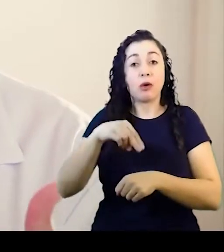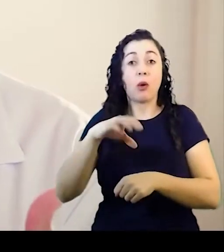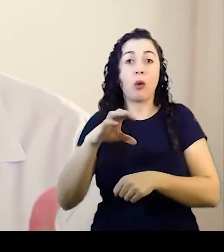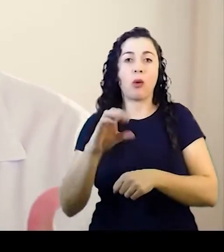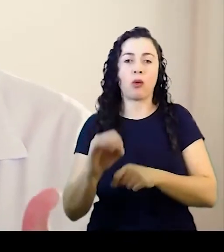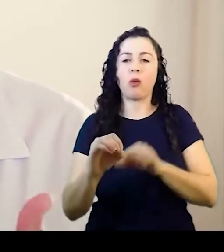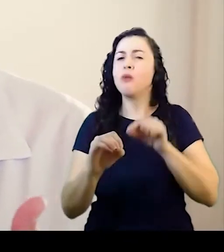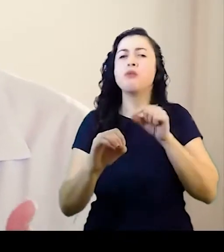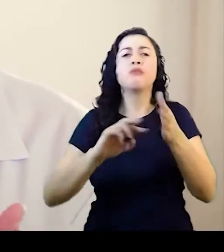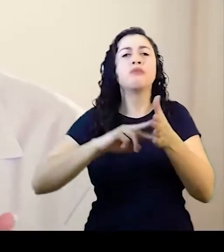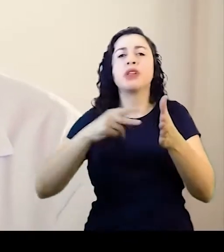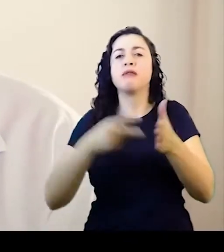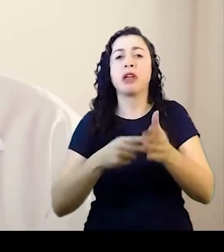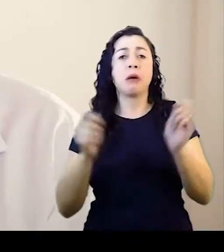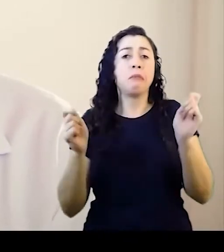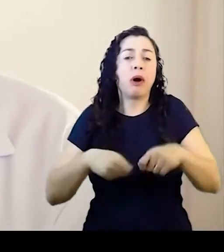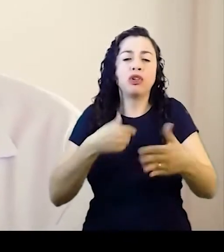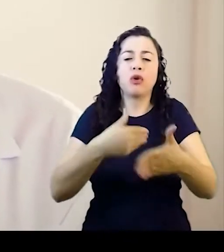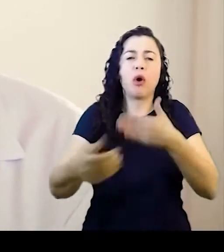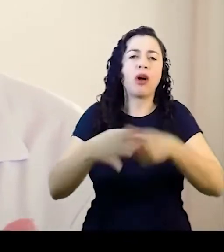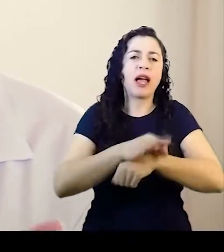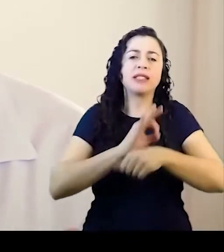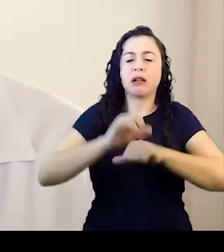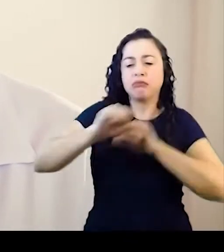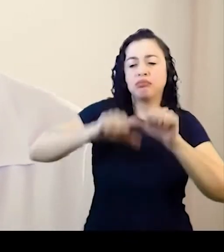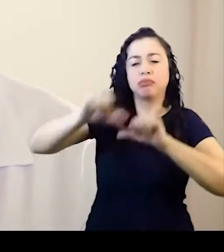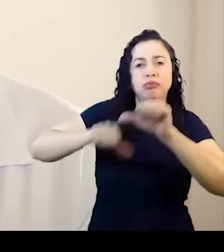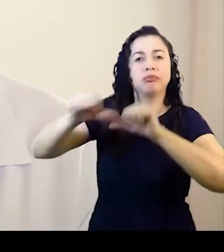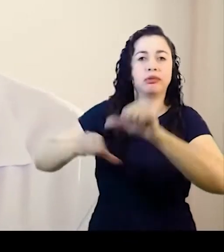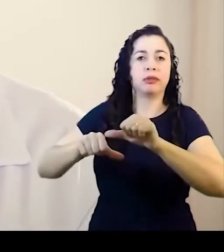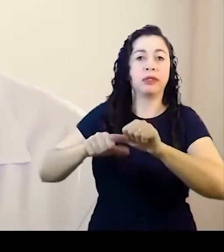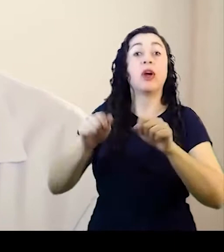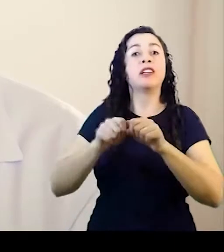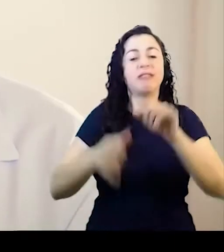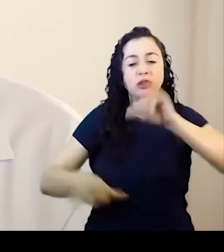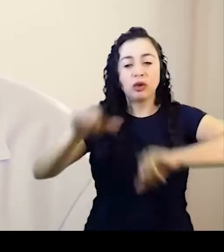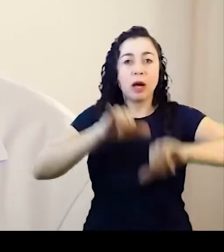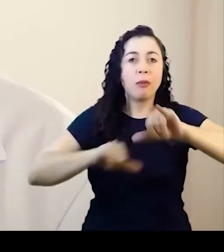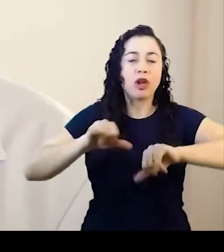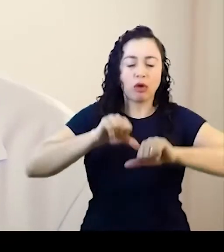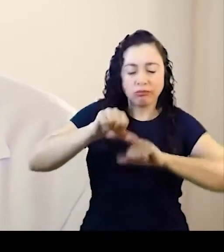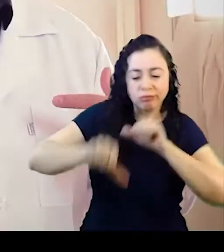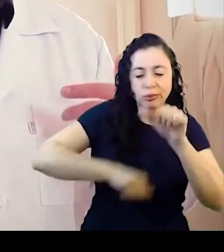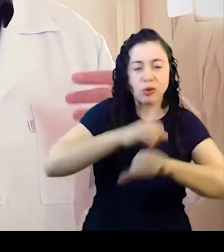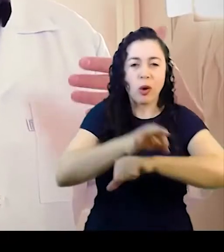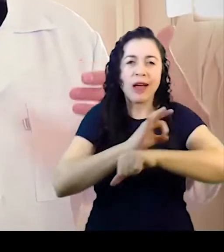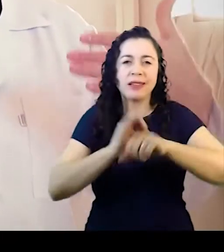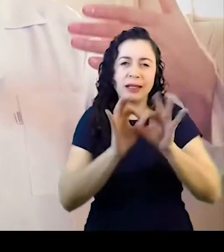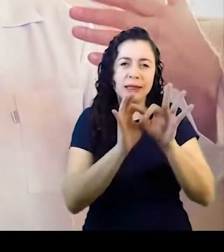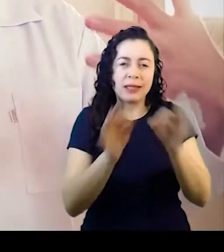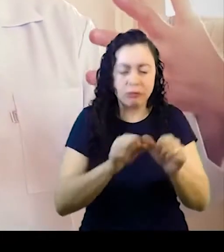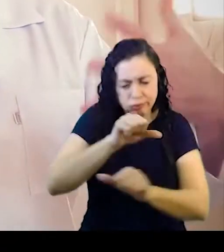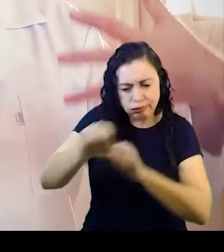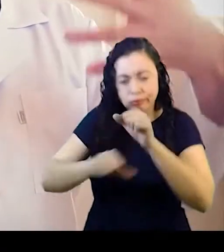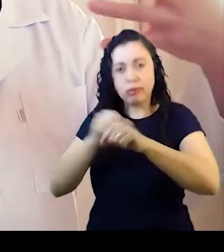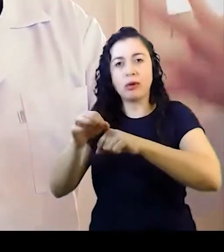célula do organismo. Então a gente faz, né, com que ela, dentro do laboratório, se torne uma célula do cérebro. E agora o que a gente quer entender é o que é que ele faz